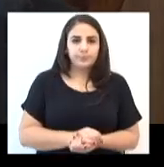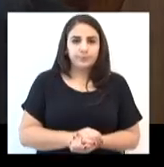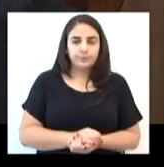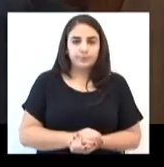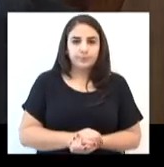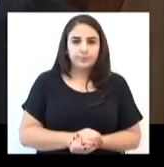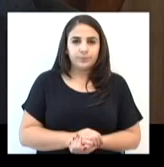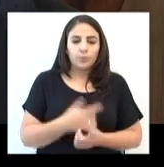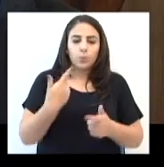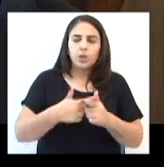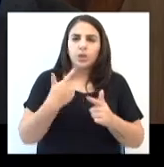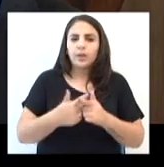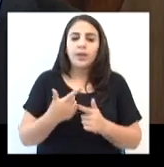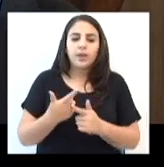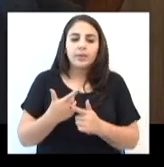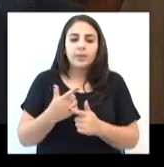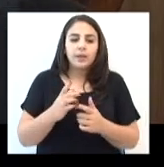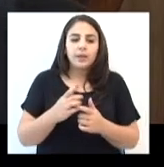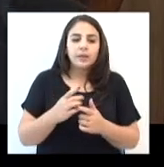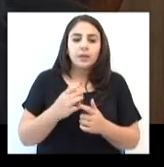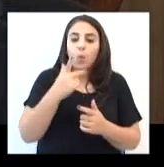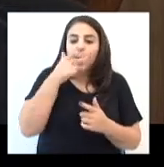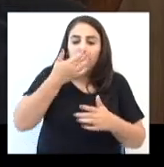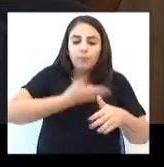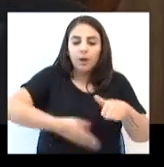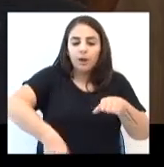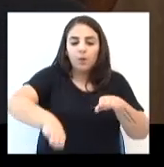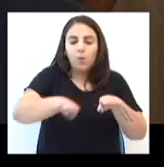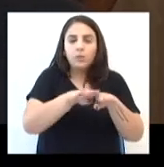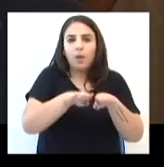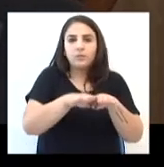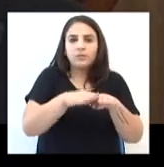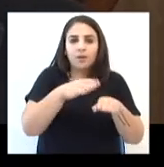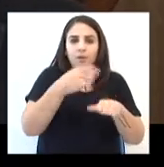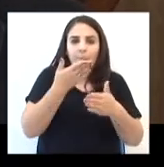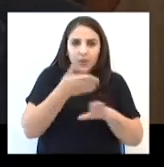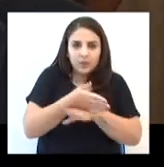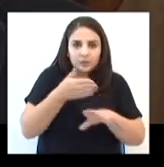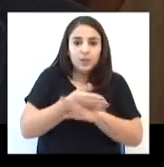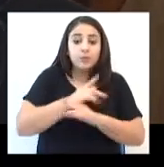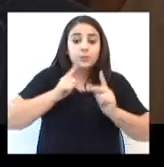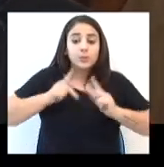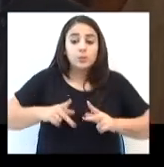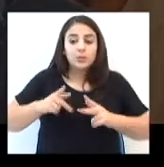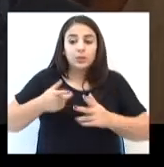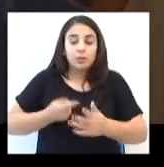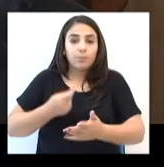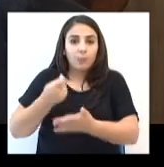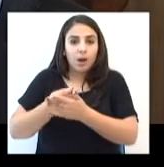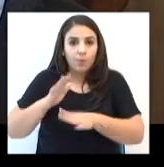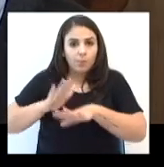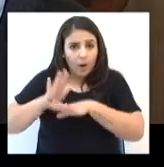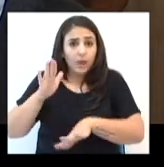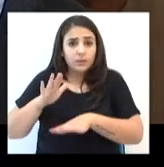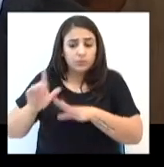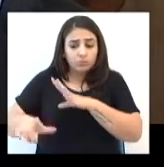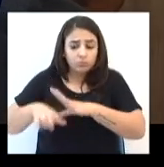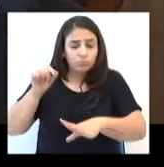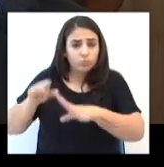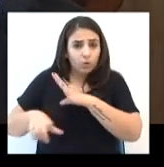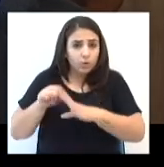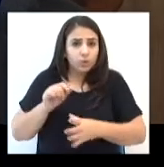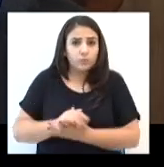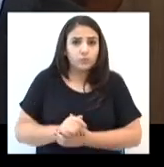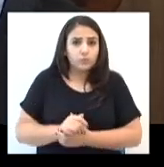de que não permite que todos tenham a igualdade de participação. Aqueles que arrecadam mais são eleitos. E